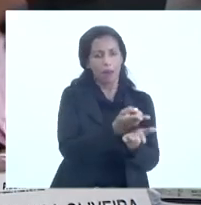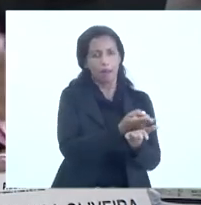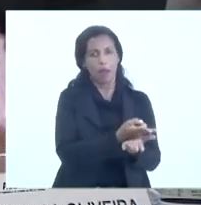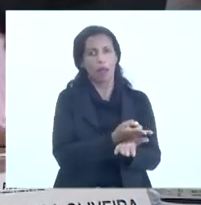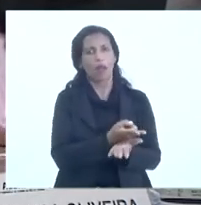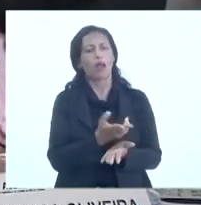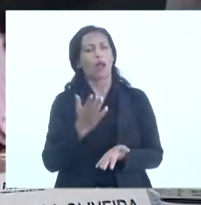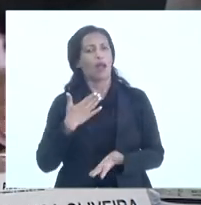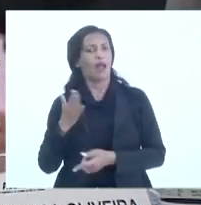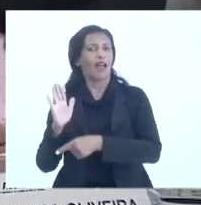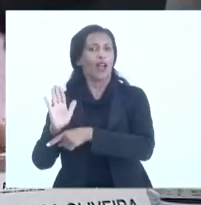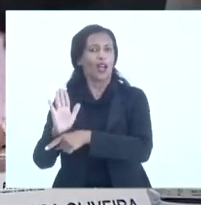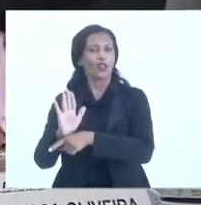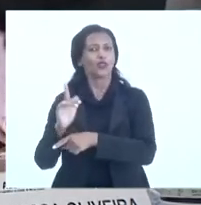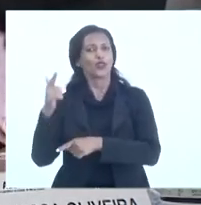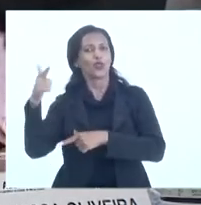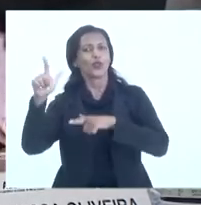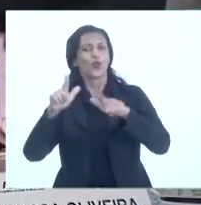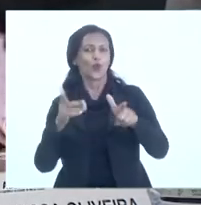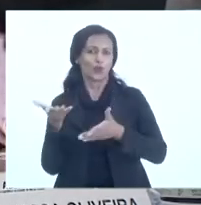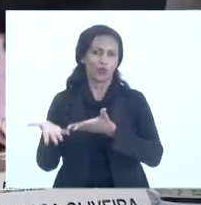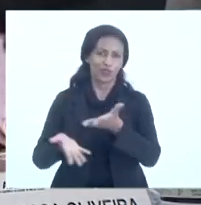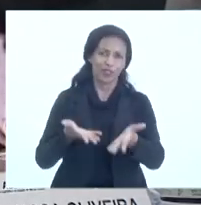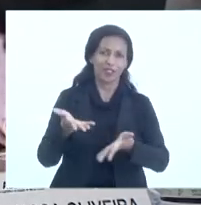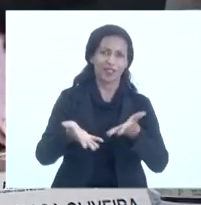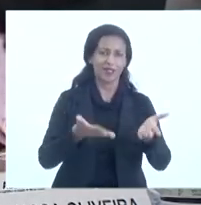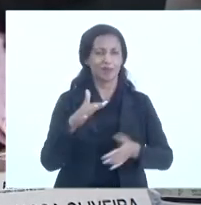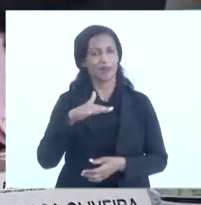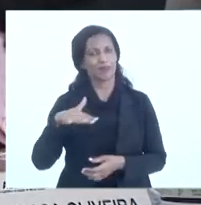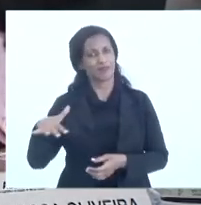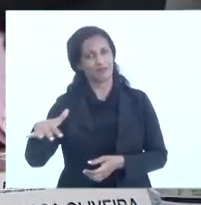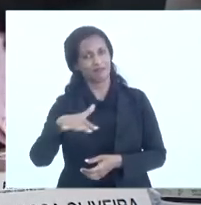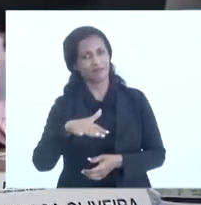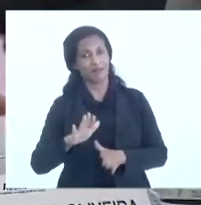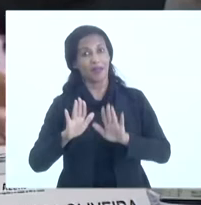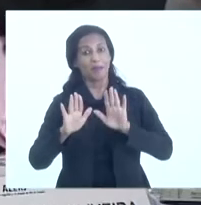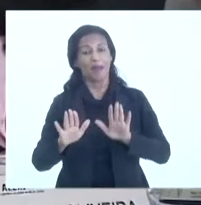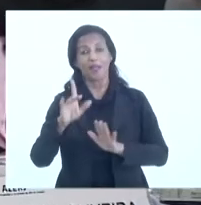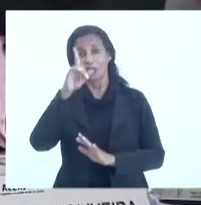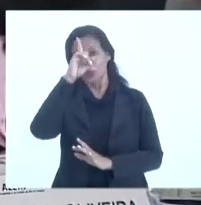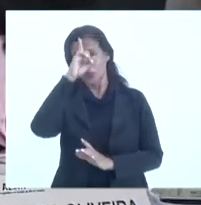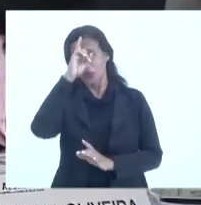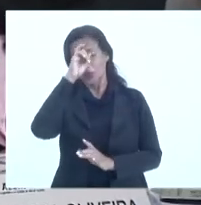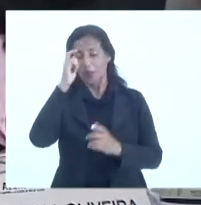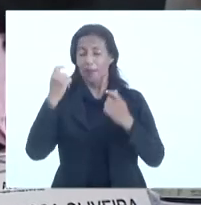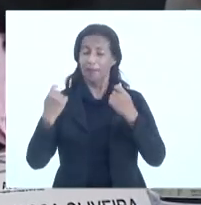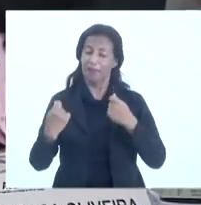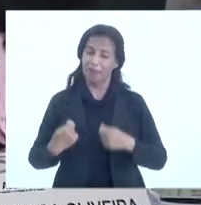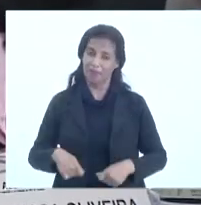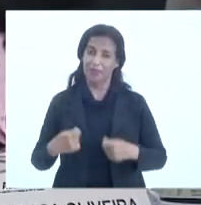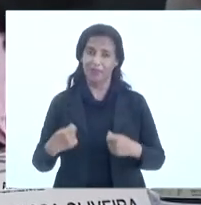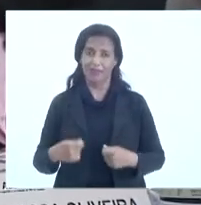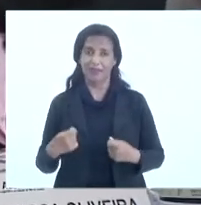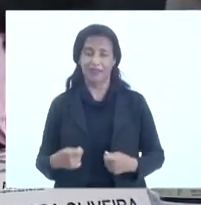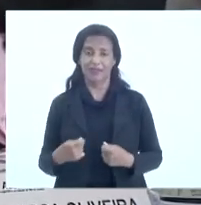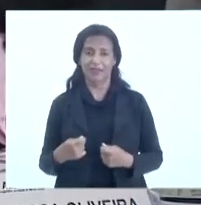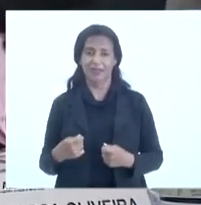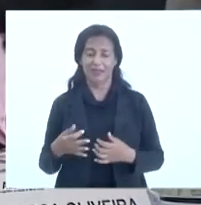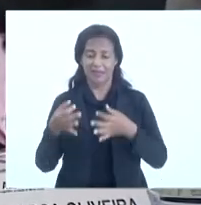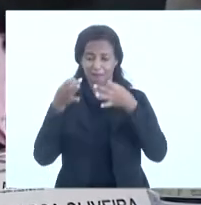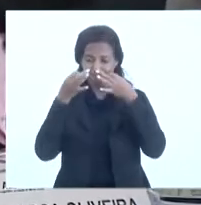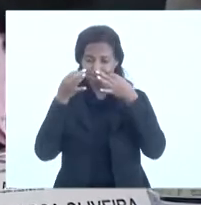seja, atendendo outras patologias aqui da nossa região, mas o hospital ainda requer uma certa